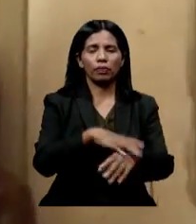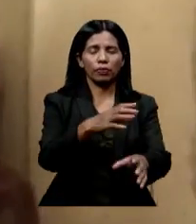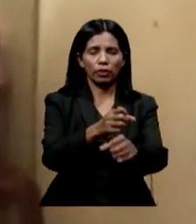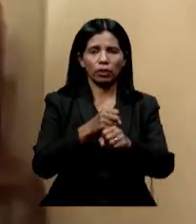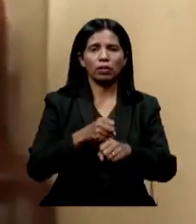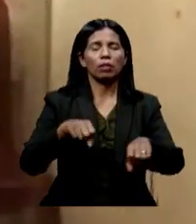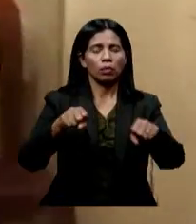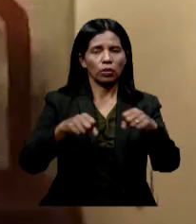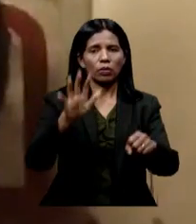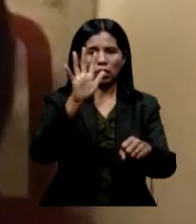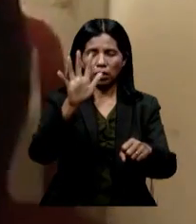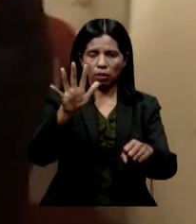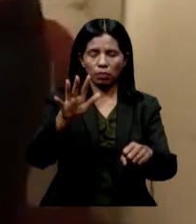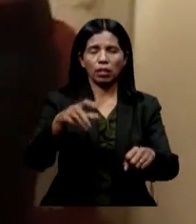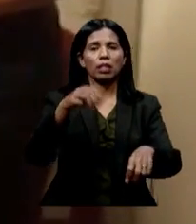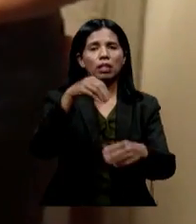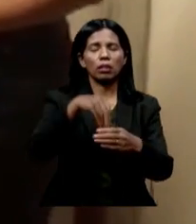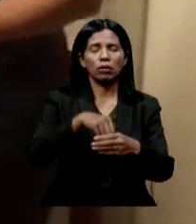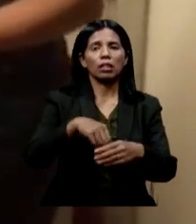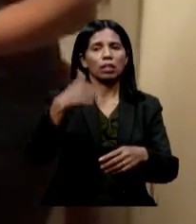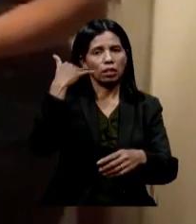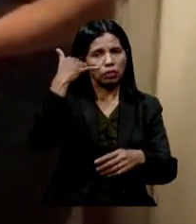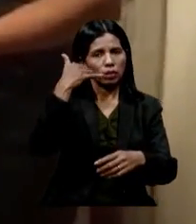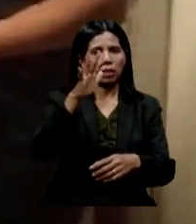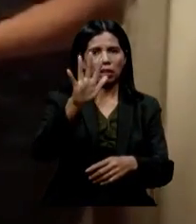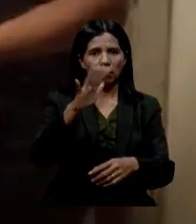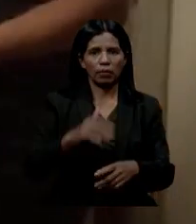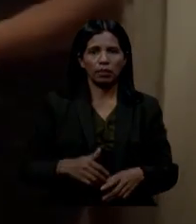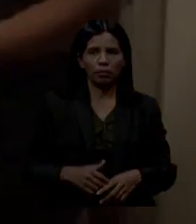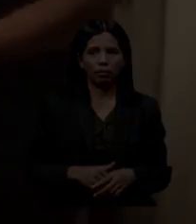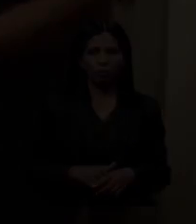motorizada Lima, inclui telemóvel Lima. Dulce da Costa, Jaime dos Santos, Diemen.